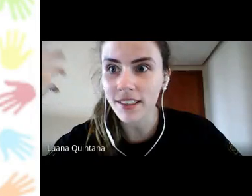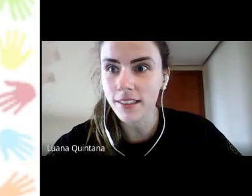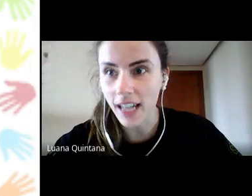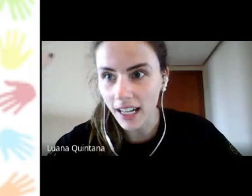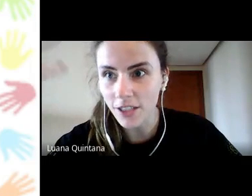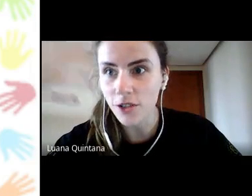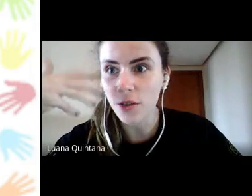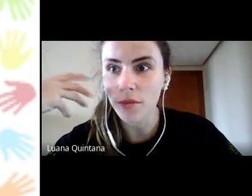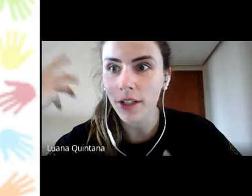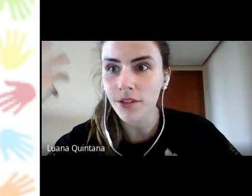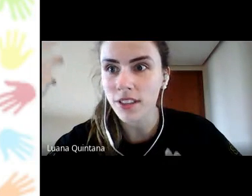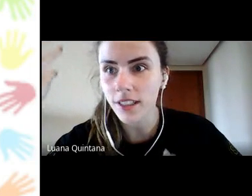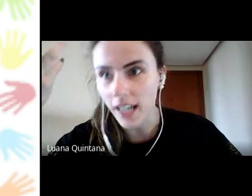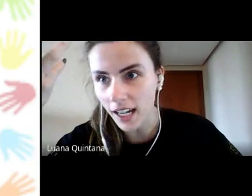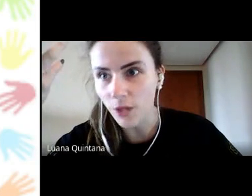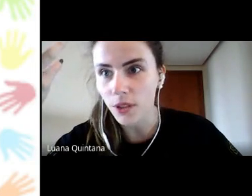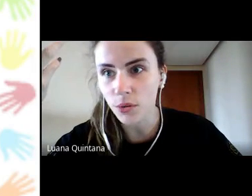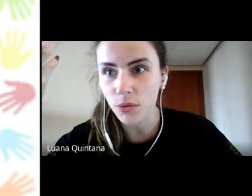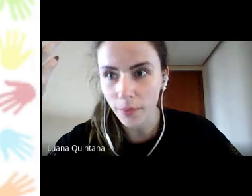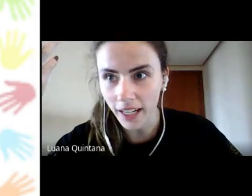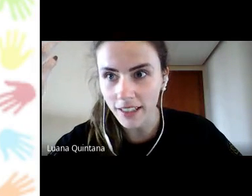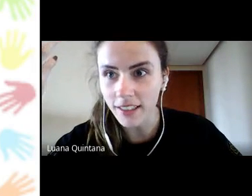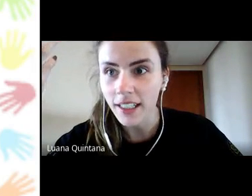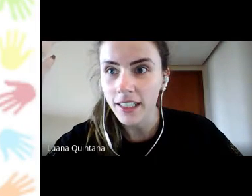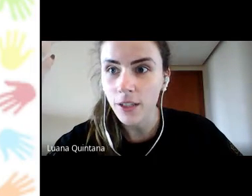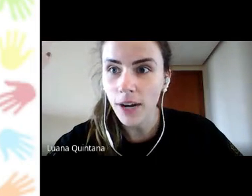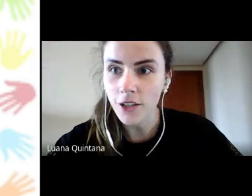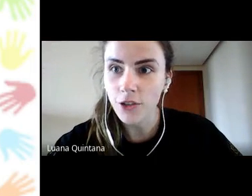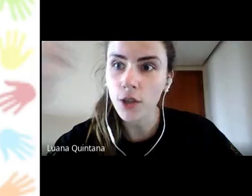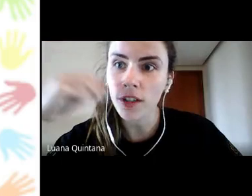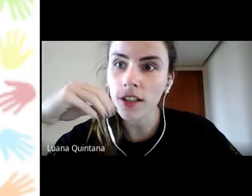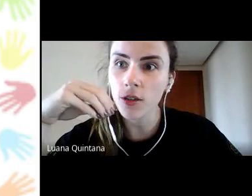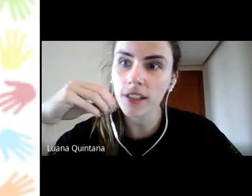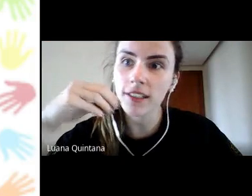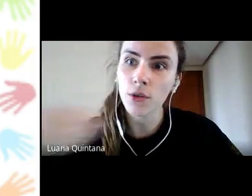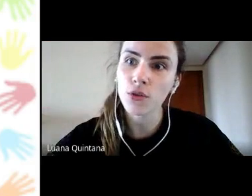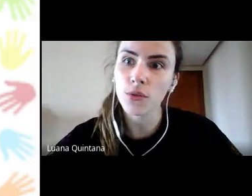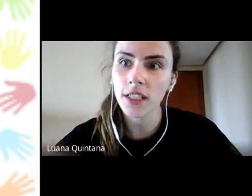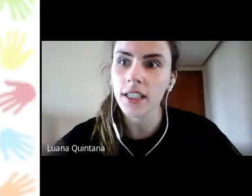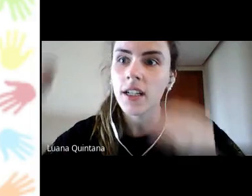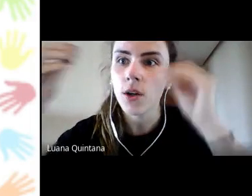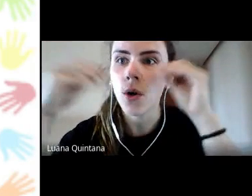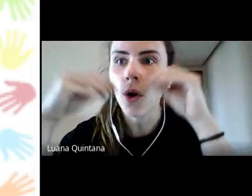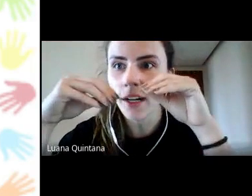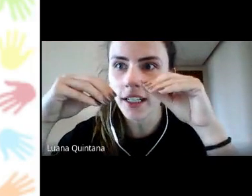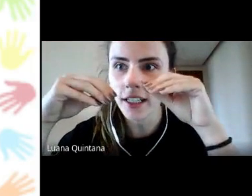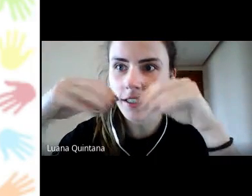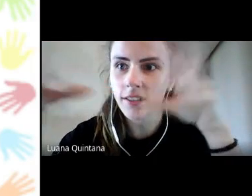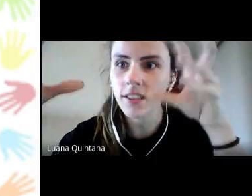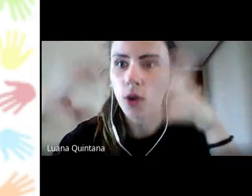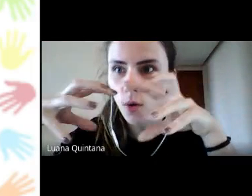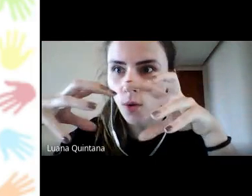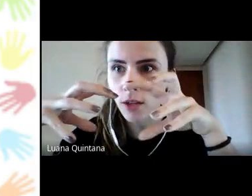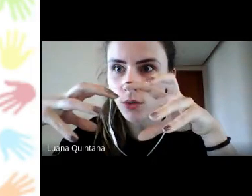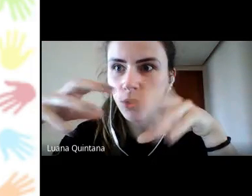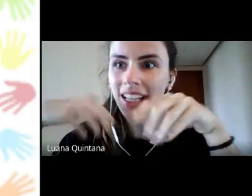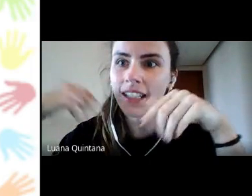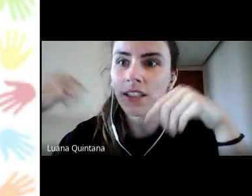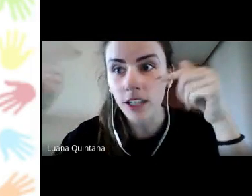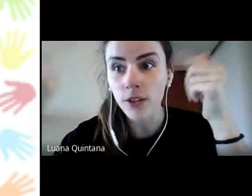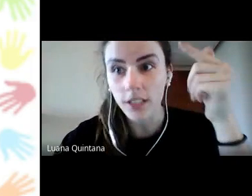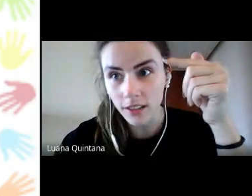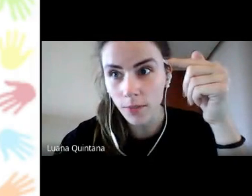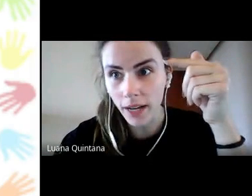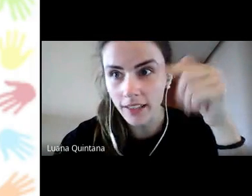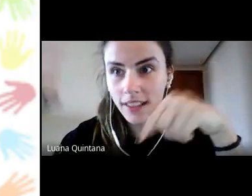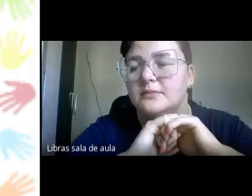de pesquisar, de como é o sinal e tudo mais. E eu acho que quando a coisa é construída com a criança e com o aluno,